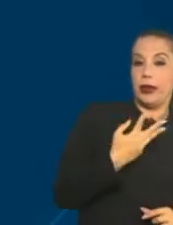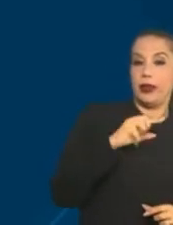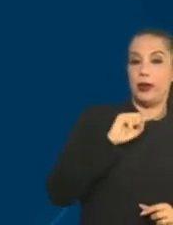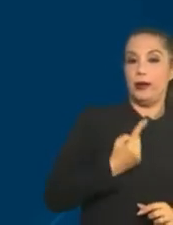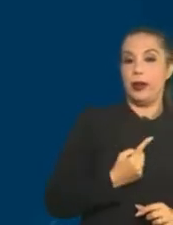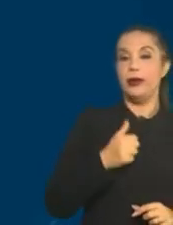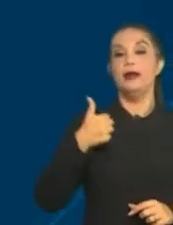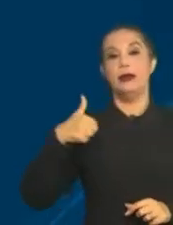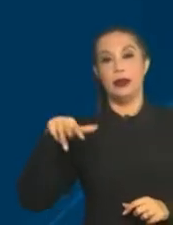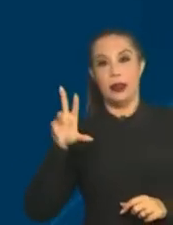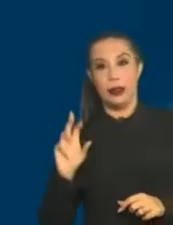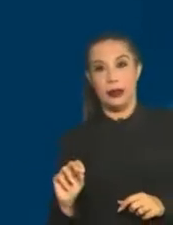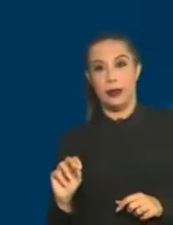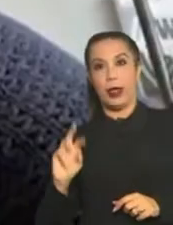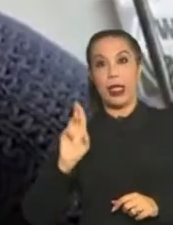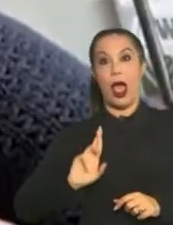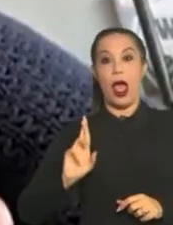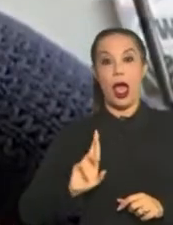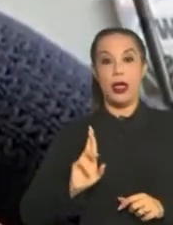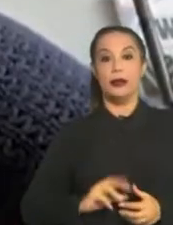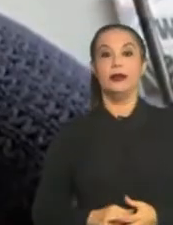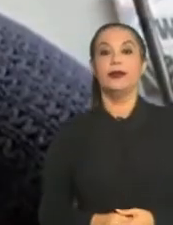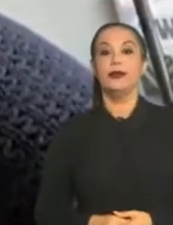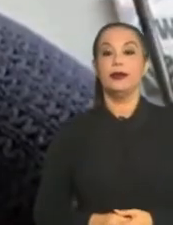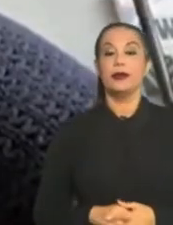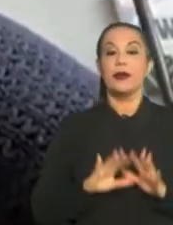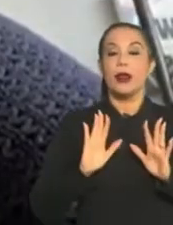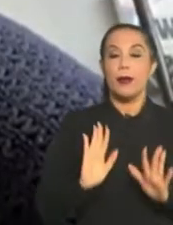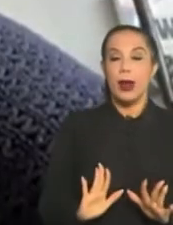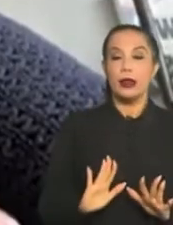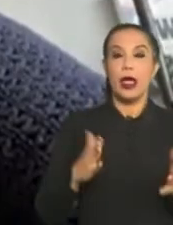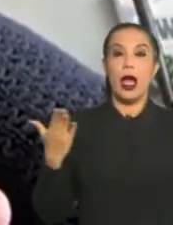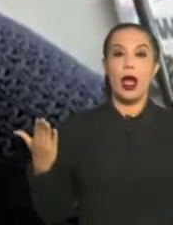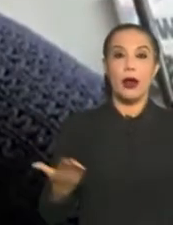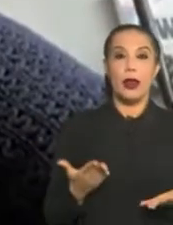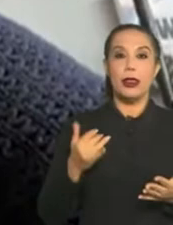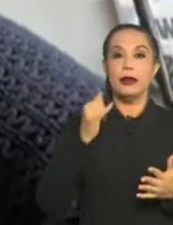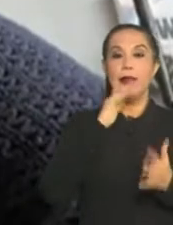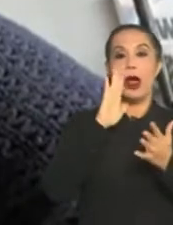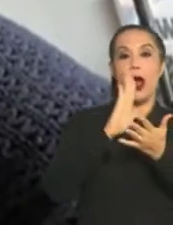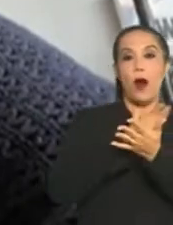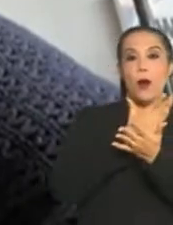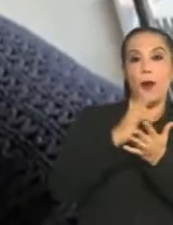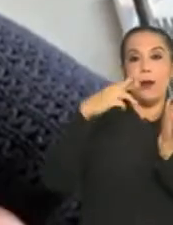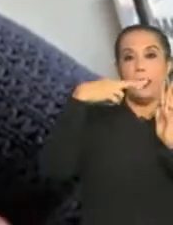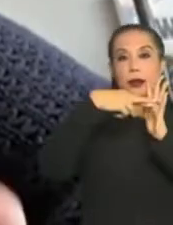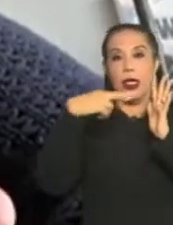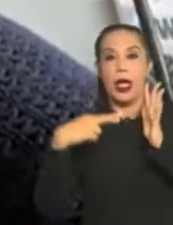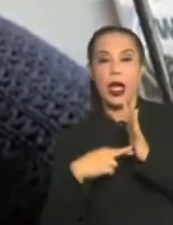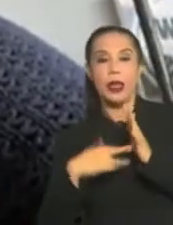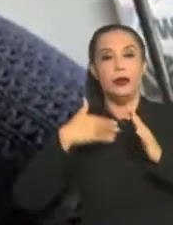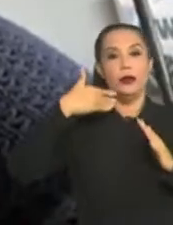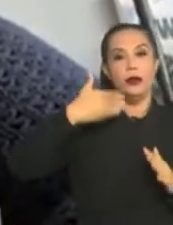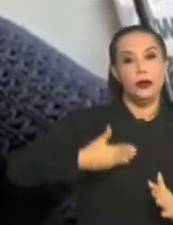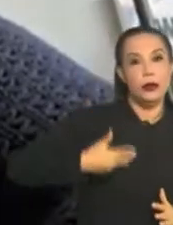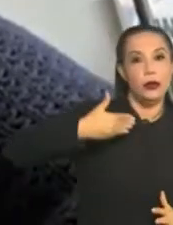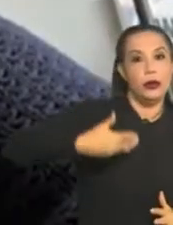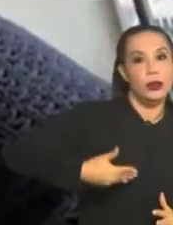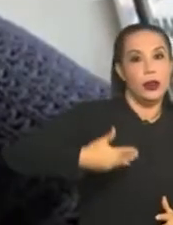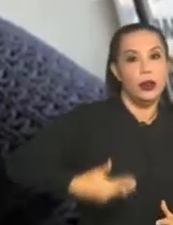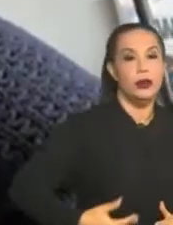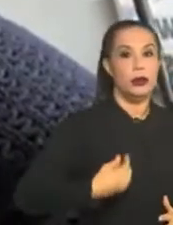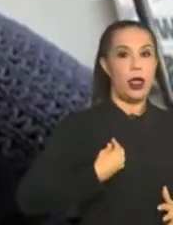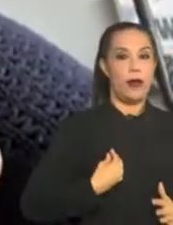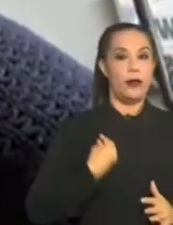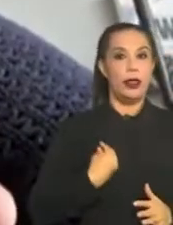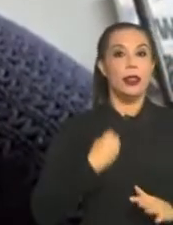para R$150. A linha... algumas regras do nosso dia a dia, do nosso